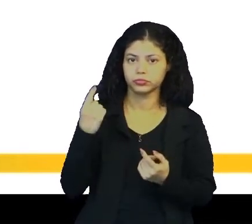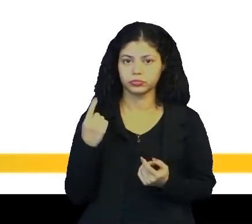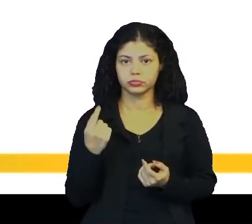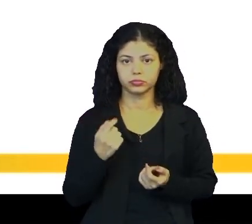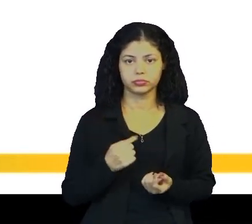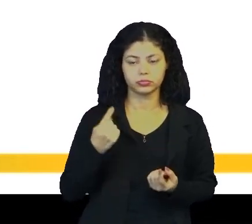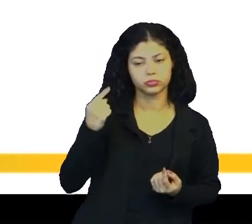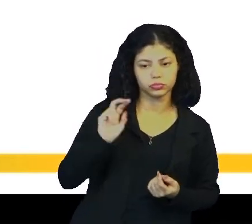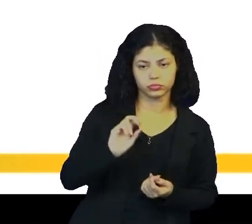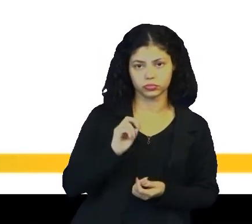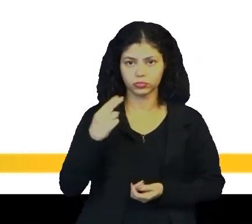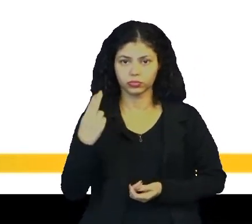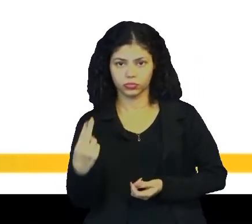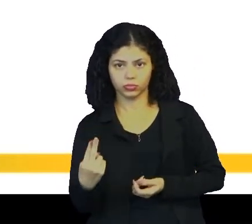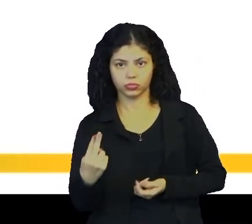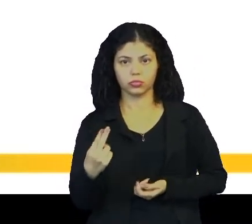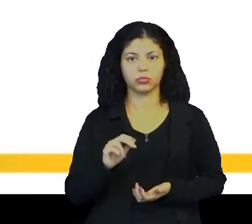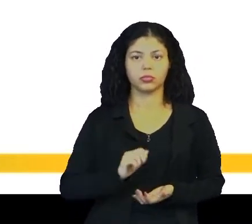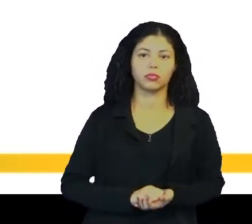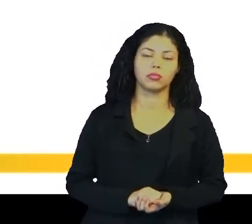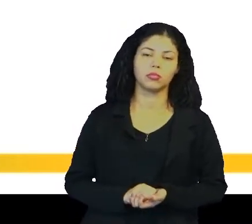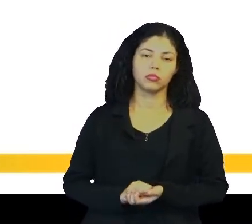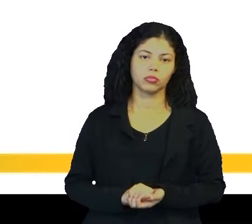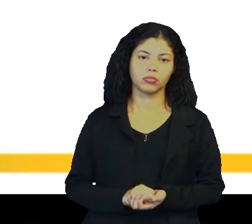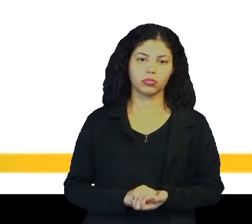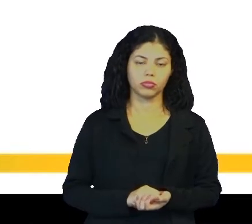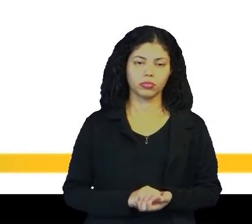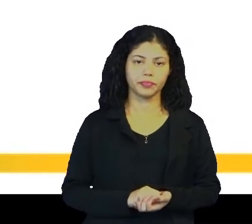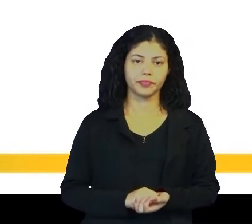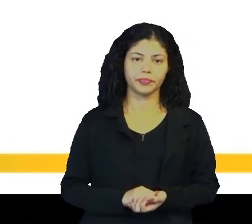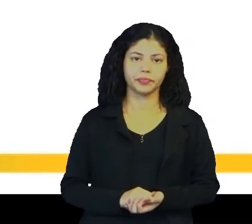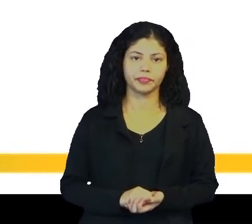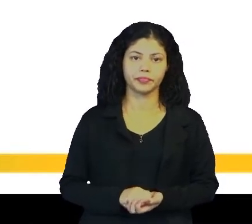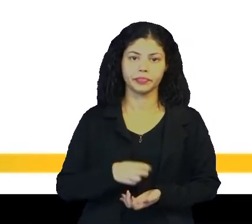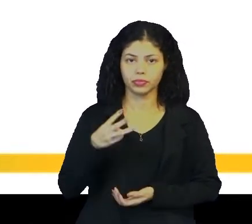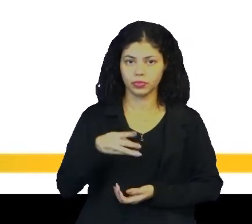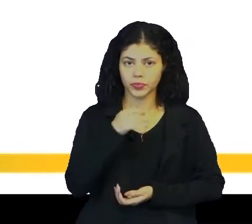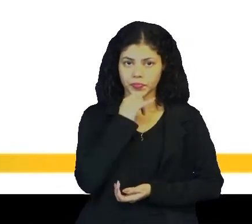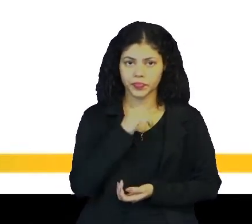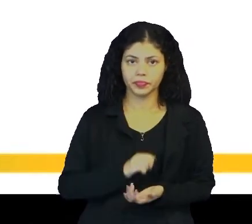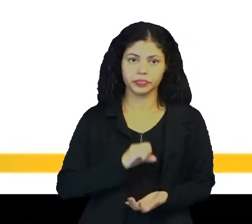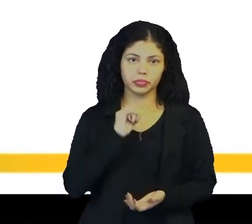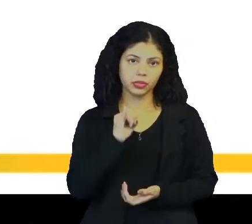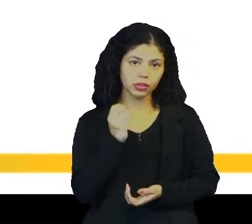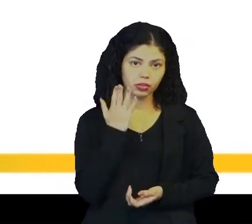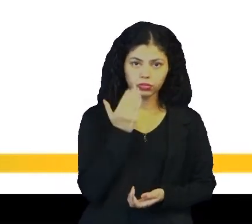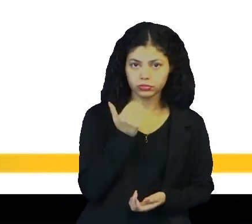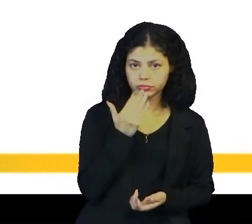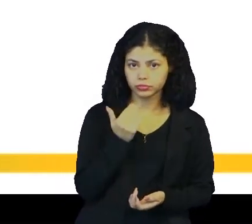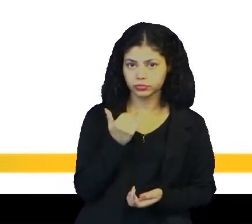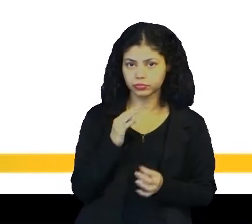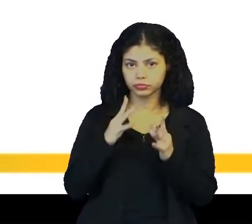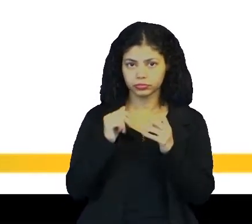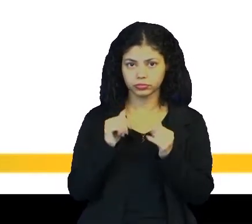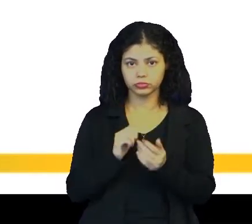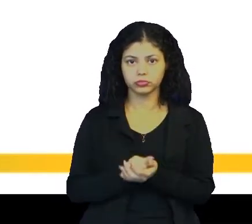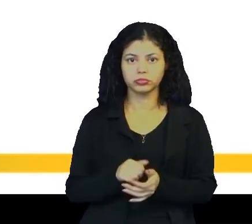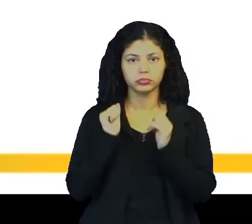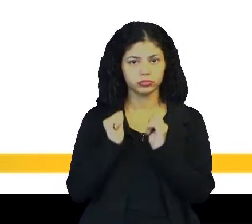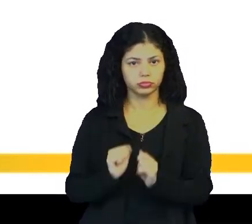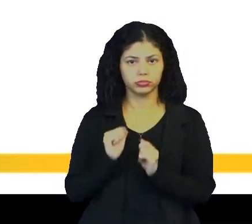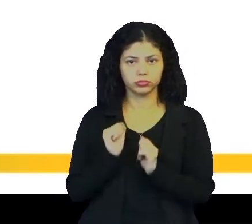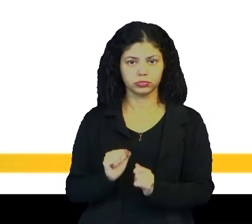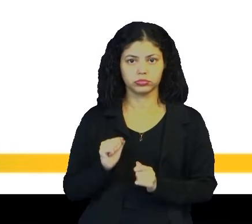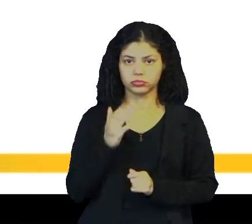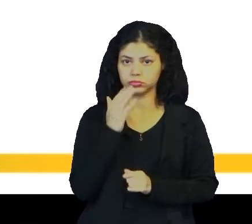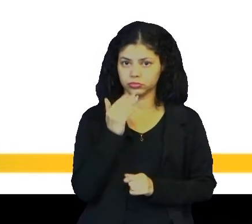ou um livro ou um jogo, ok? No terceiro exemplo, nós temos: se você comer tudo,